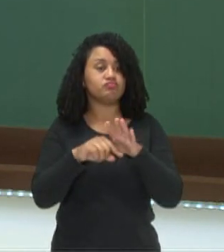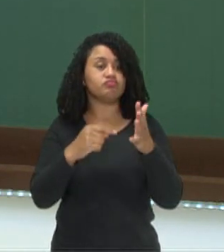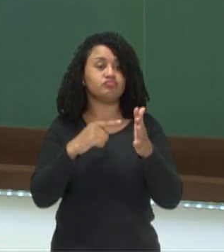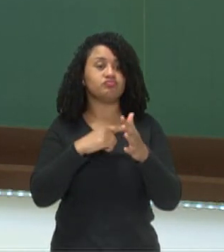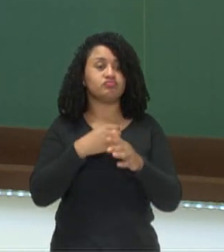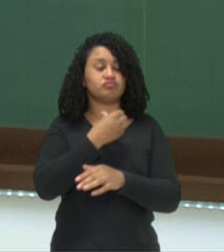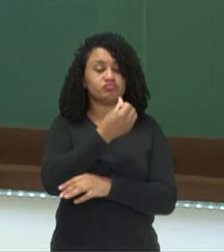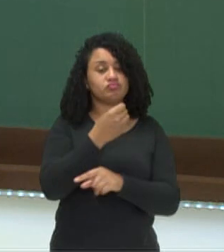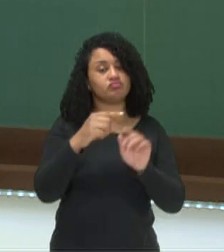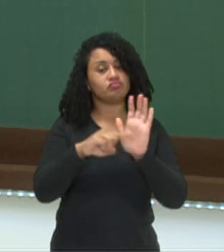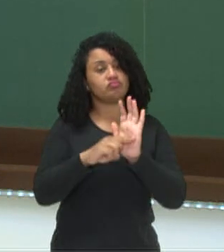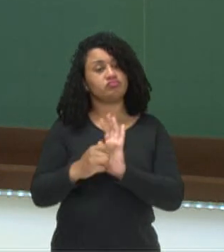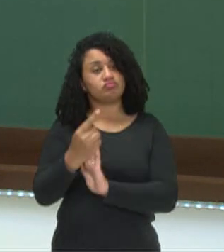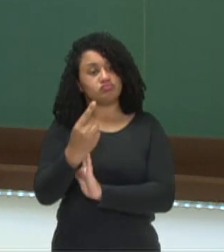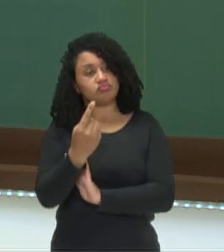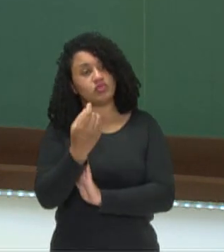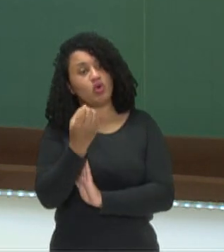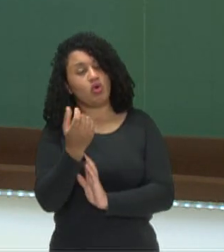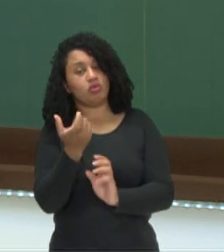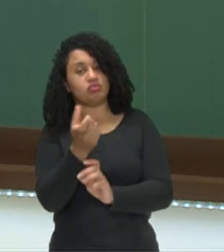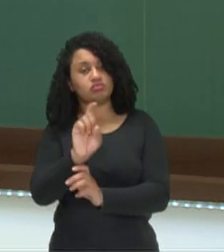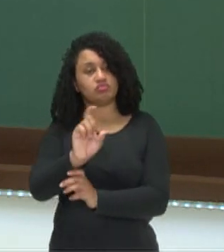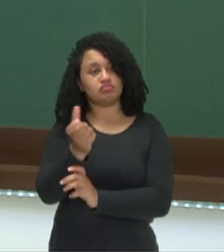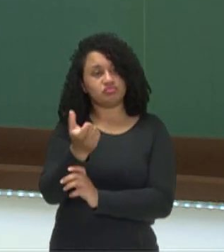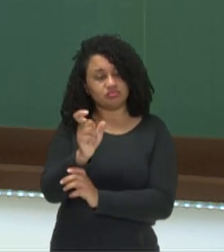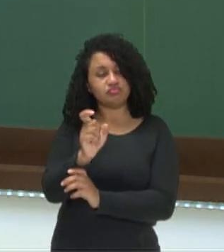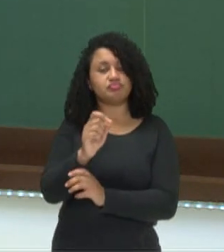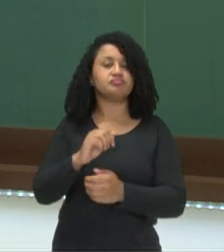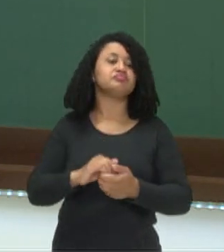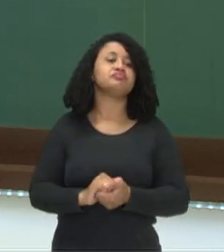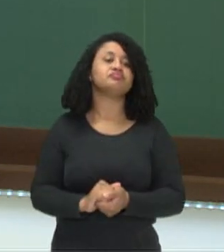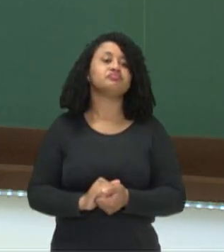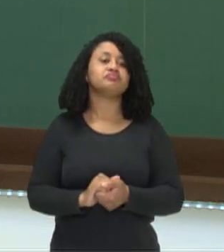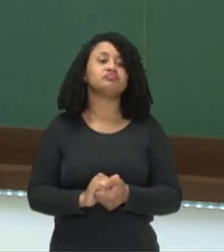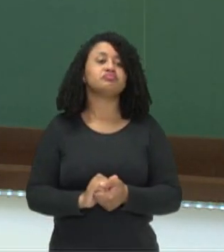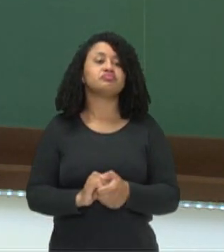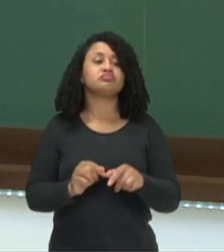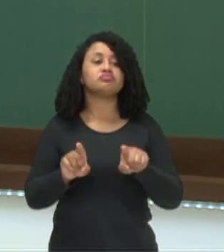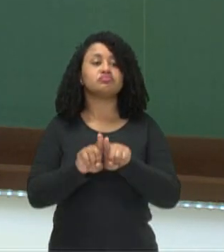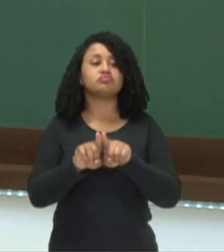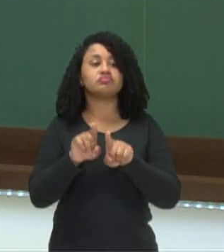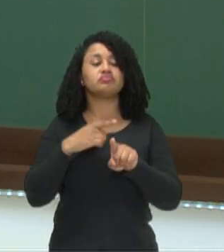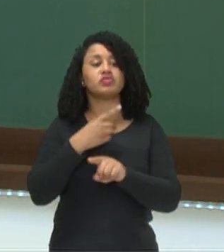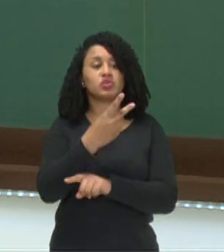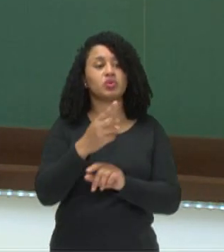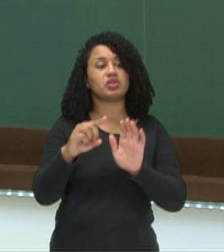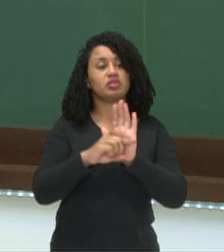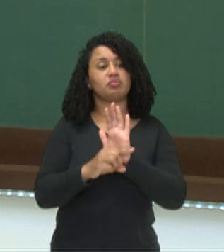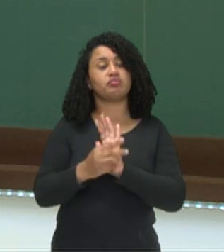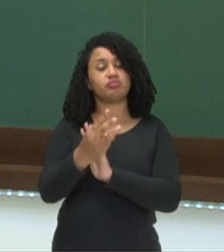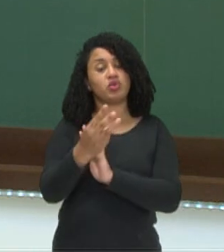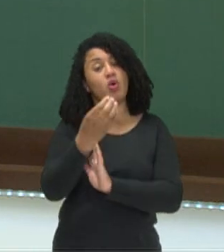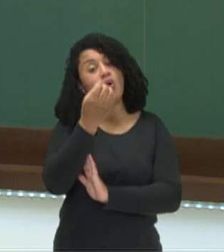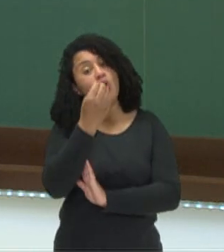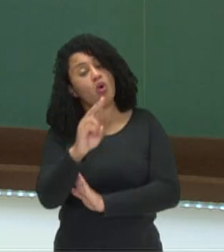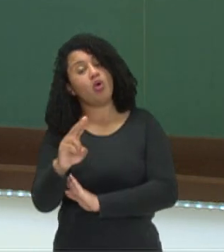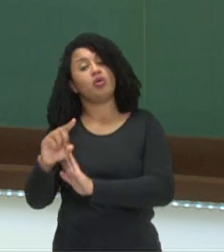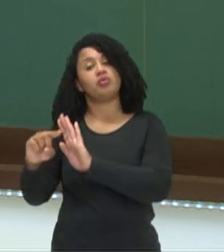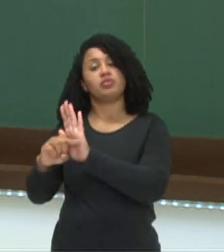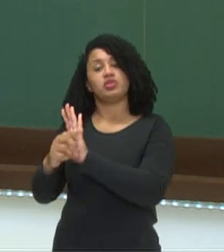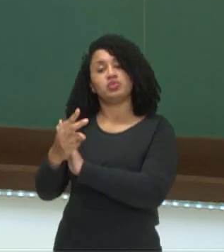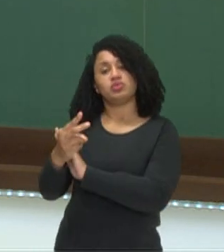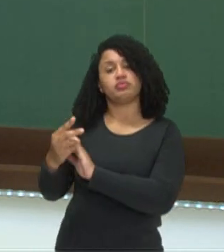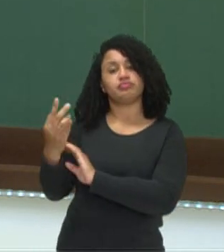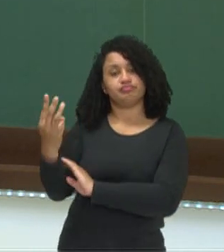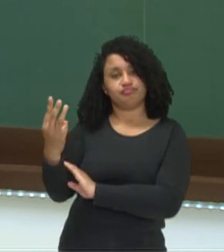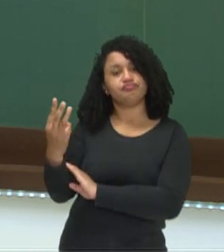tenho 6 e menos 1, ou o contrário, menos 6 e 1. E eu tenho 2 e menos 3, ou menos